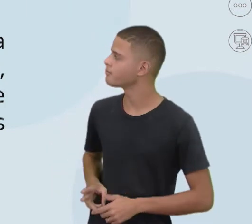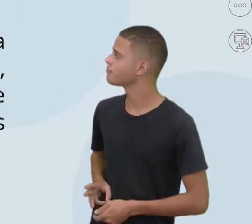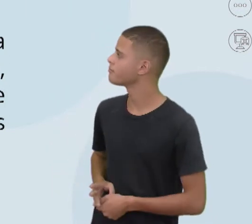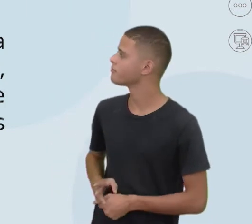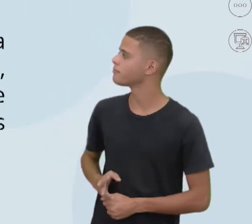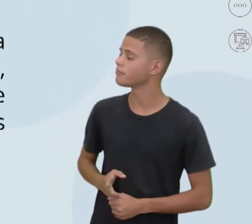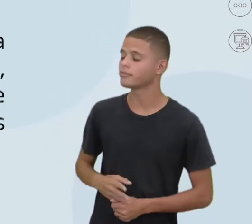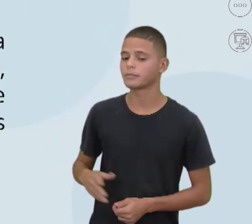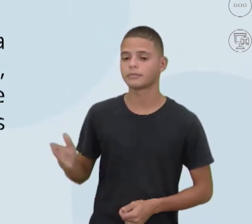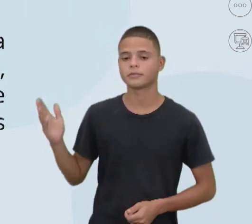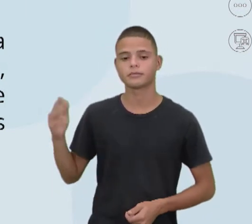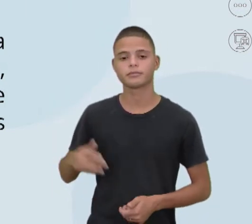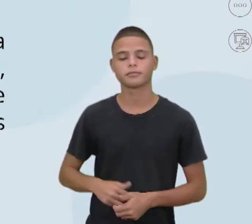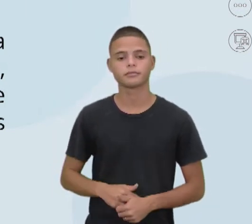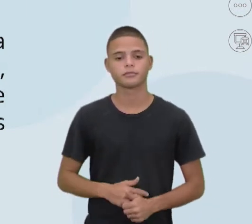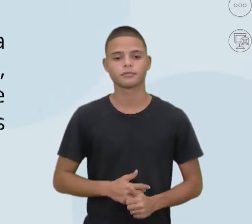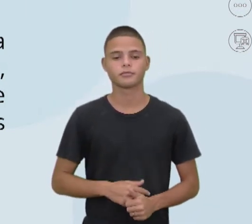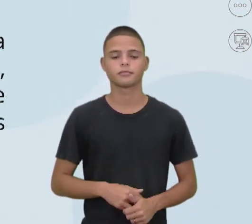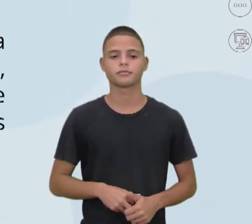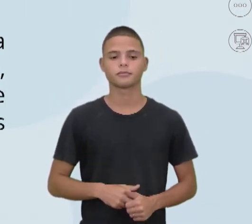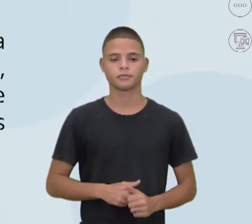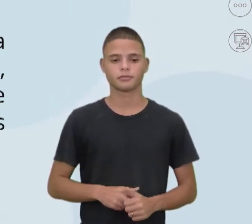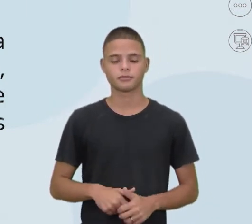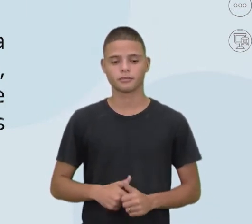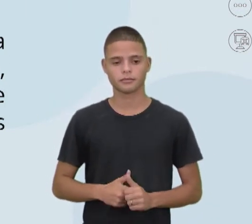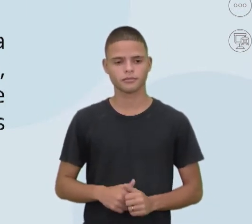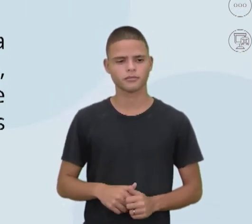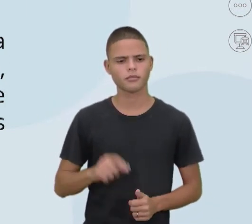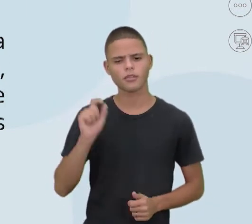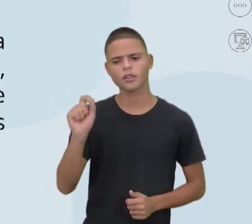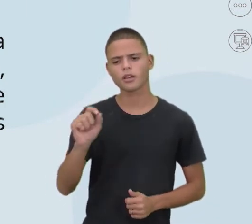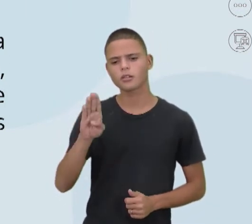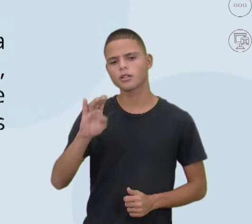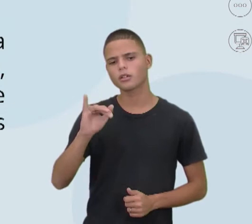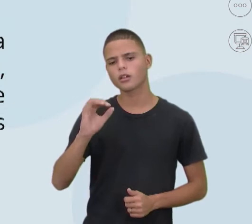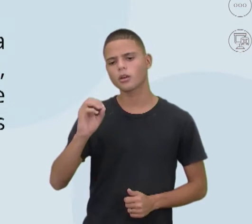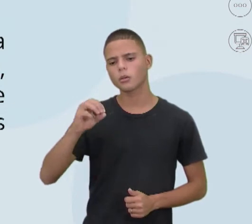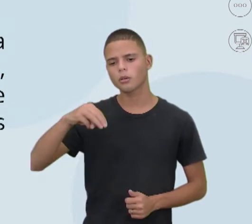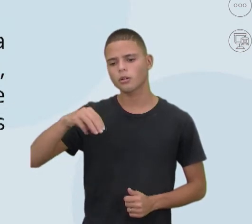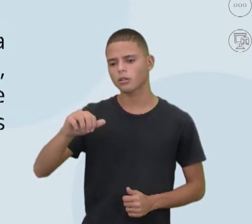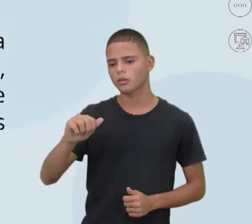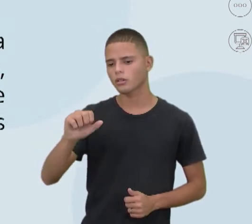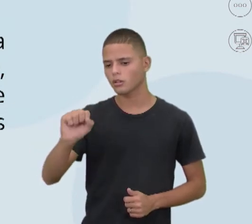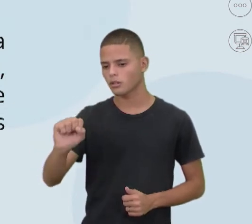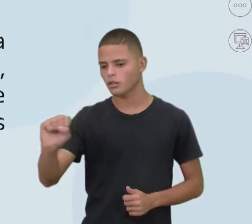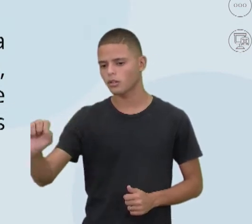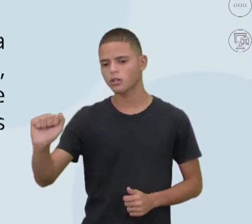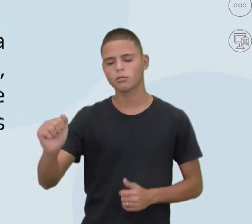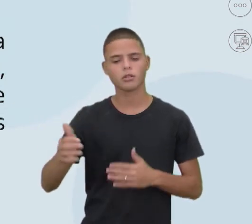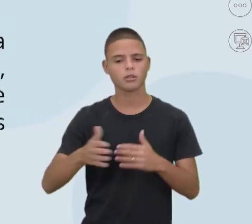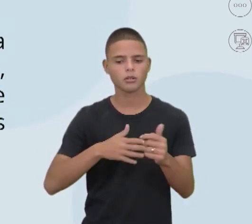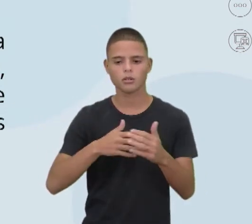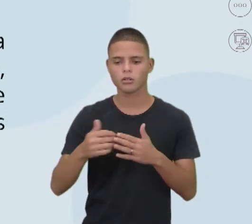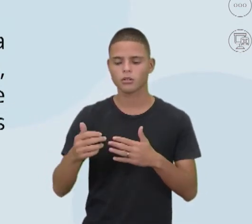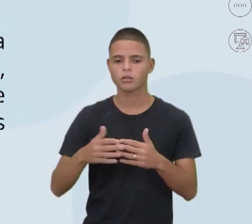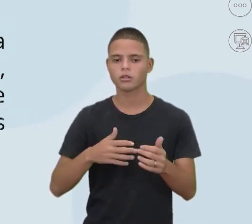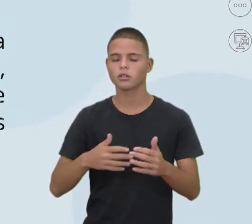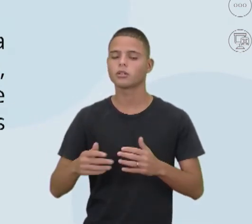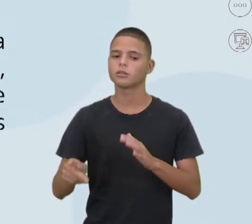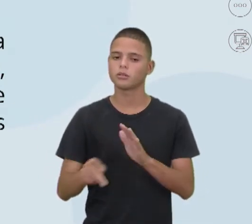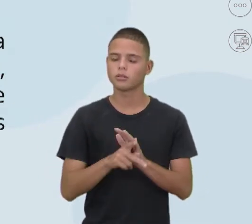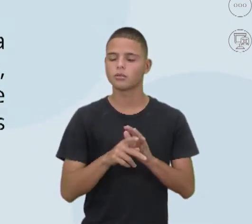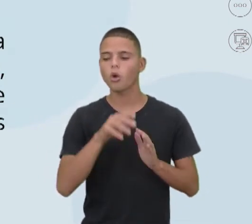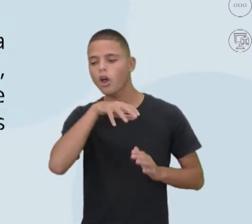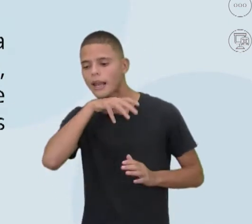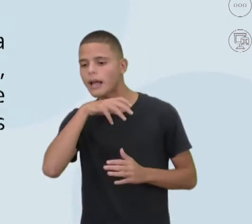de conceitos, né? No caso, o que é a biomassa? Né? Ela pode ser qualquer matéria orgânica, de origem animal ou vegetal,